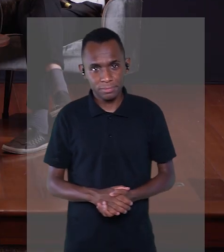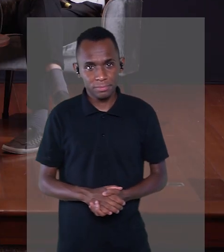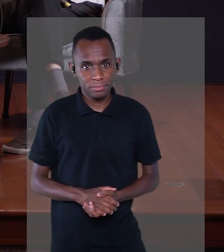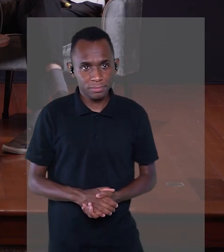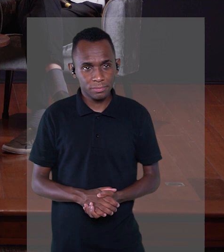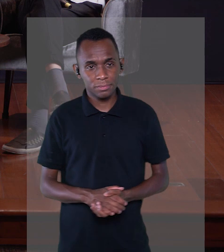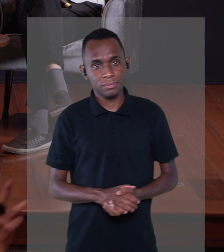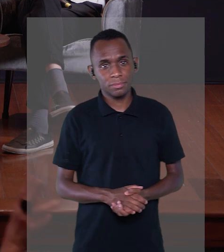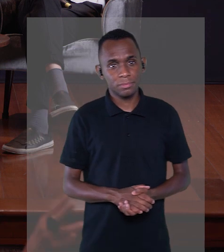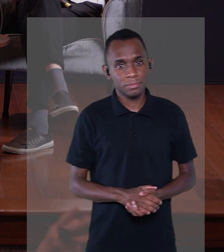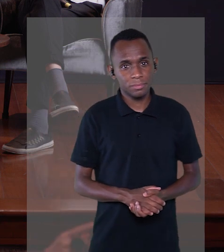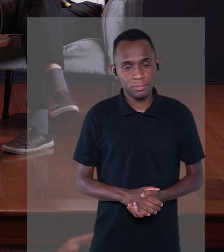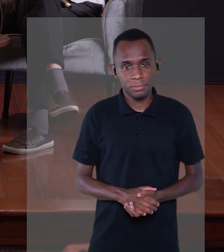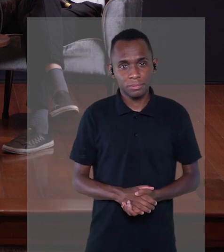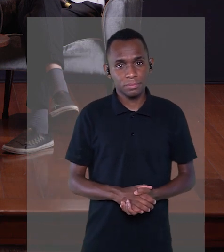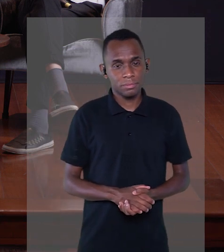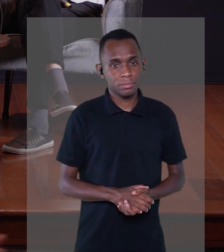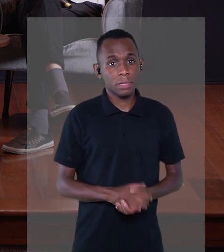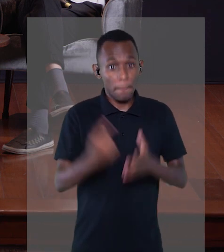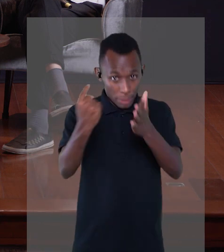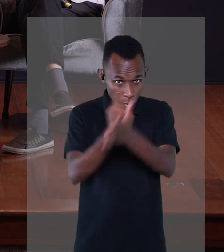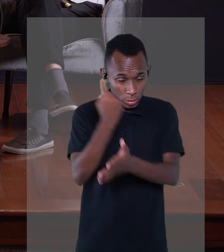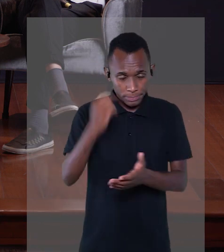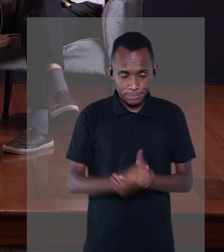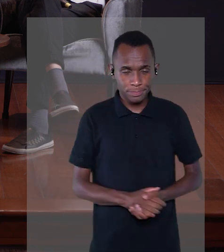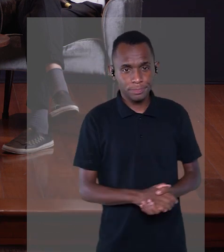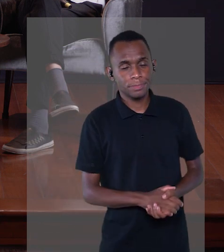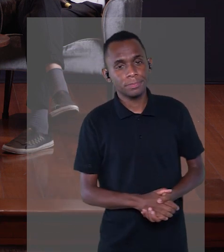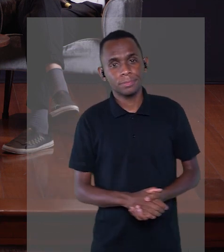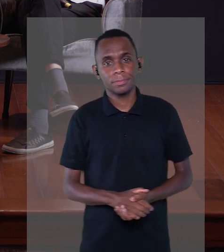Você quer comentar ou a gente vai para frente? Uma pergunta?